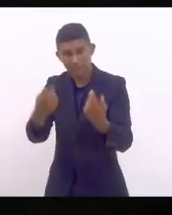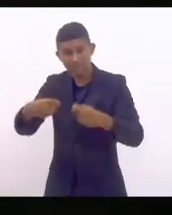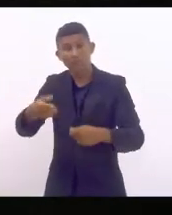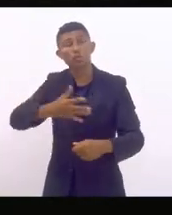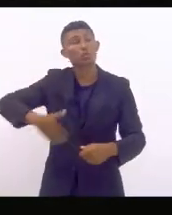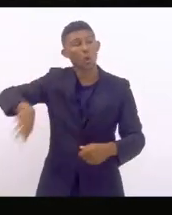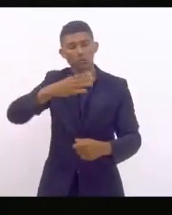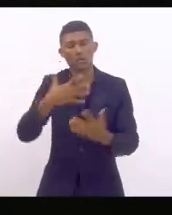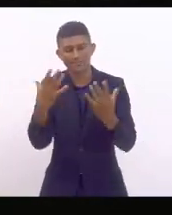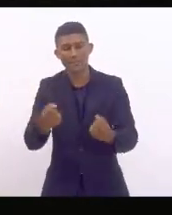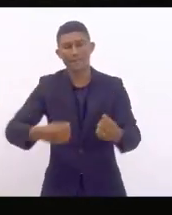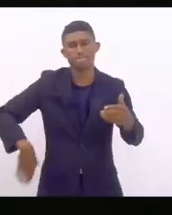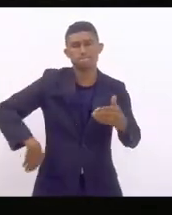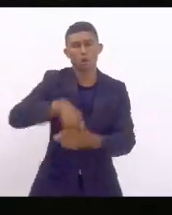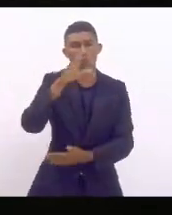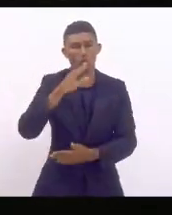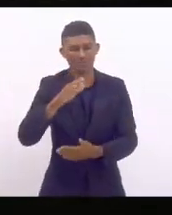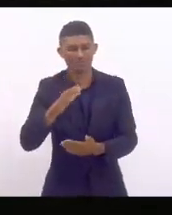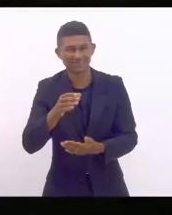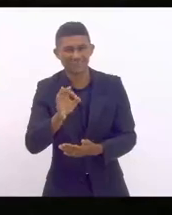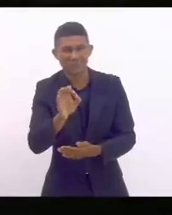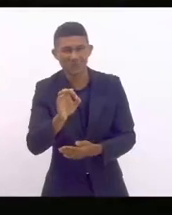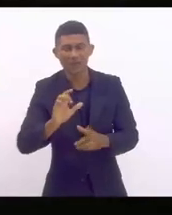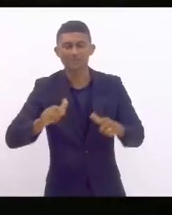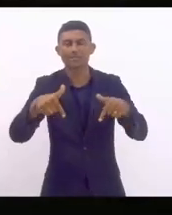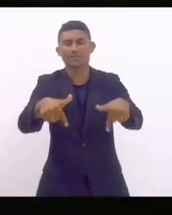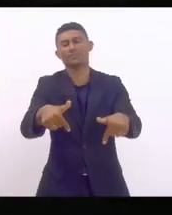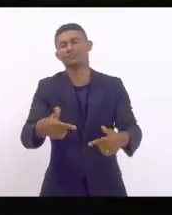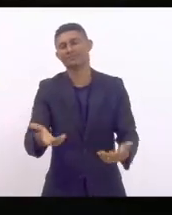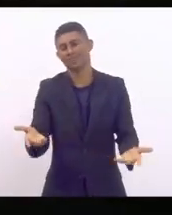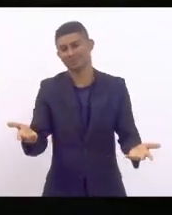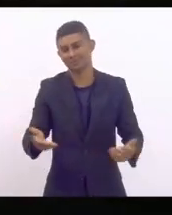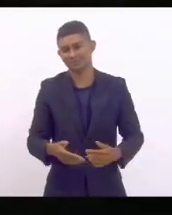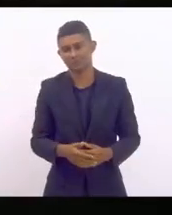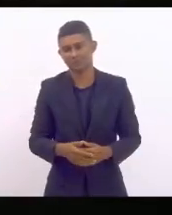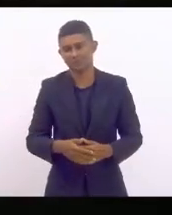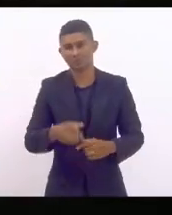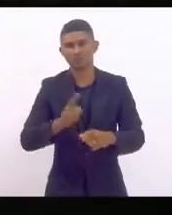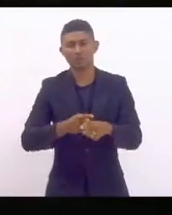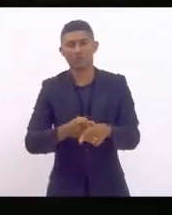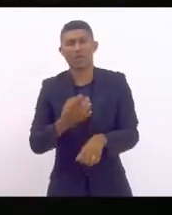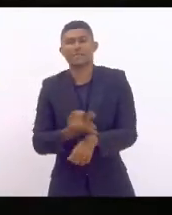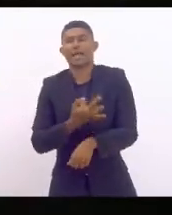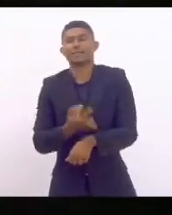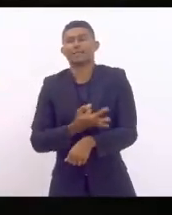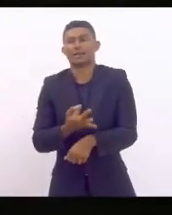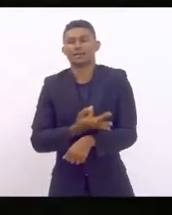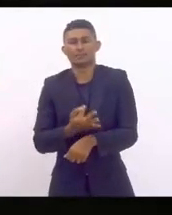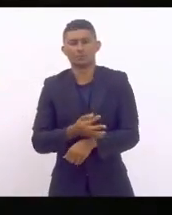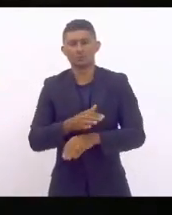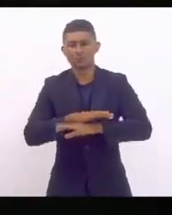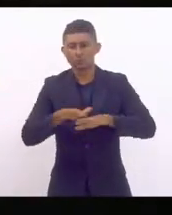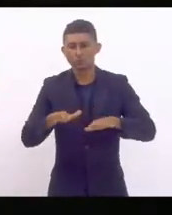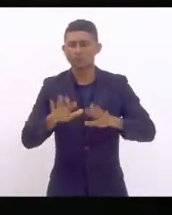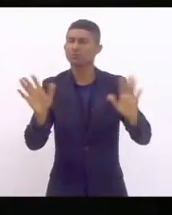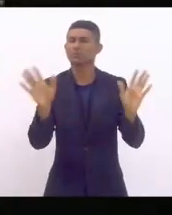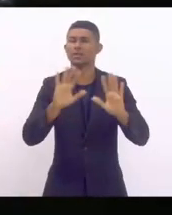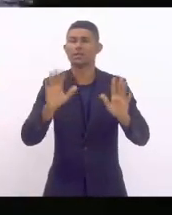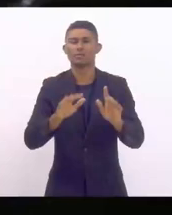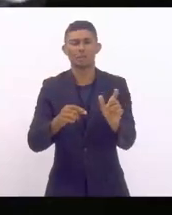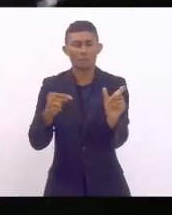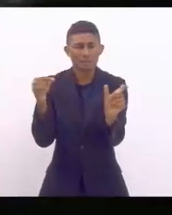não é da forma da residência que eu tô ultimamente tem inclusive sentado tentado substituir